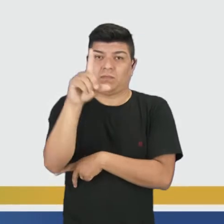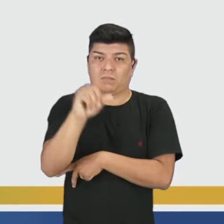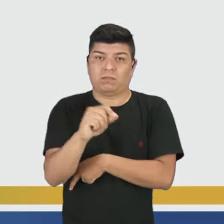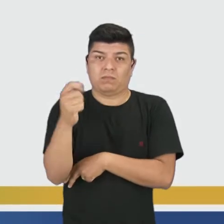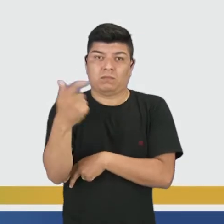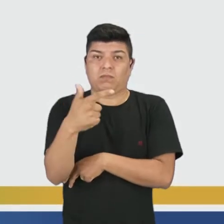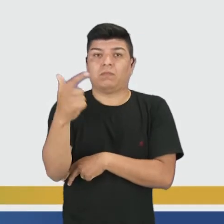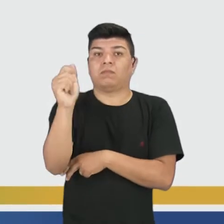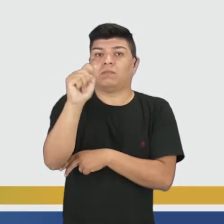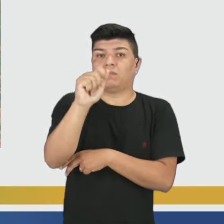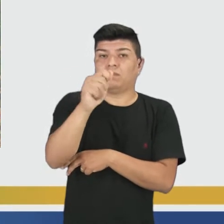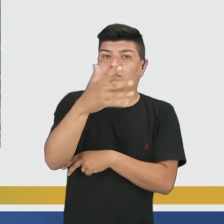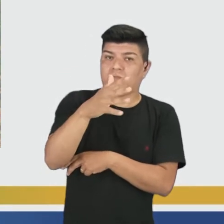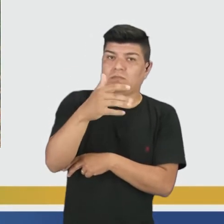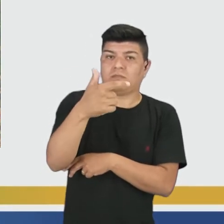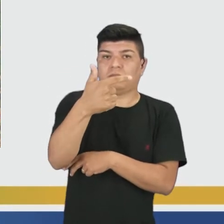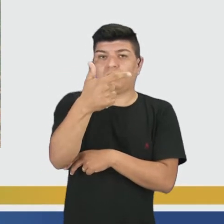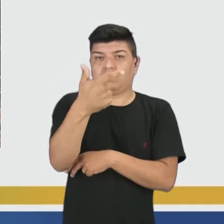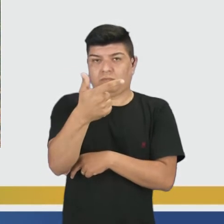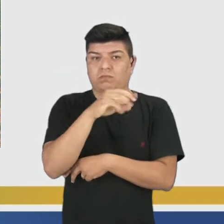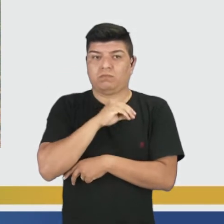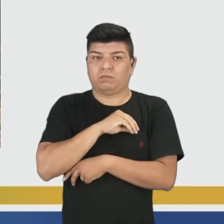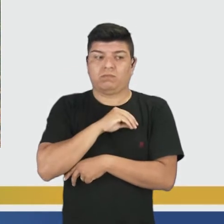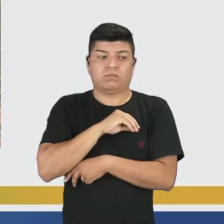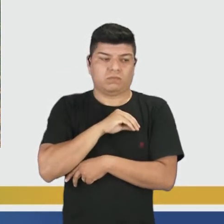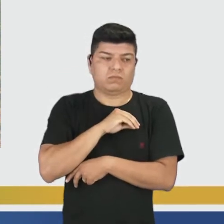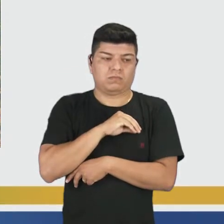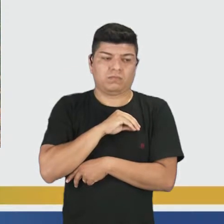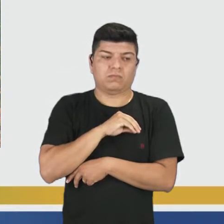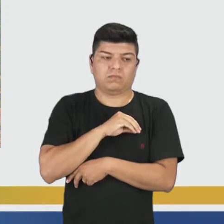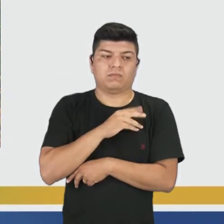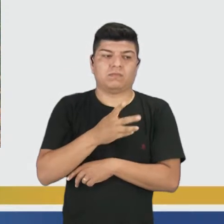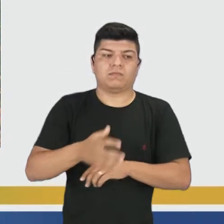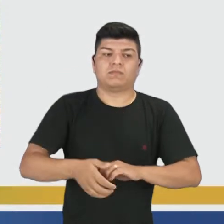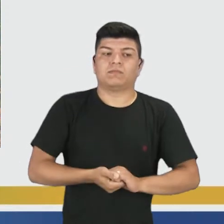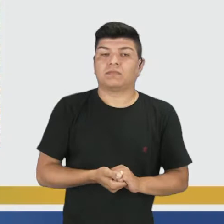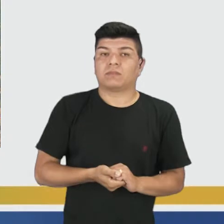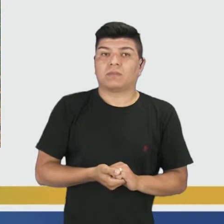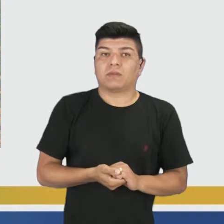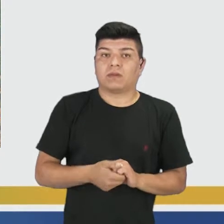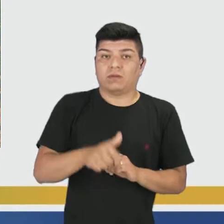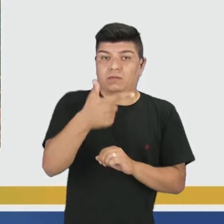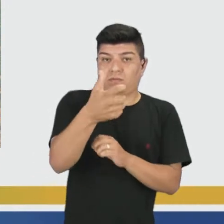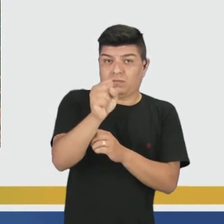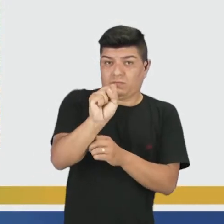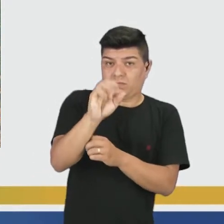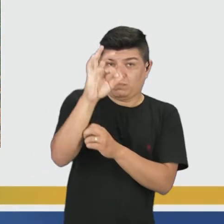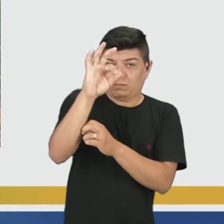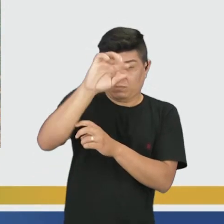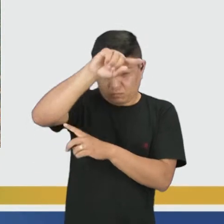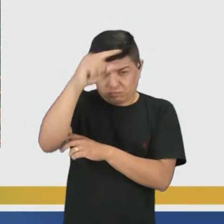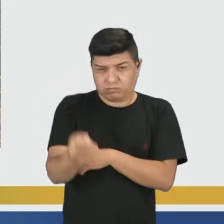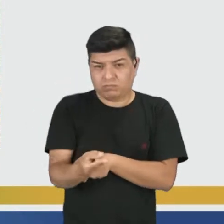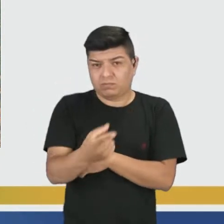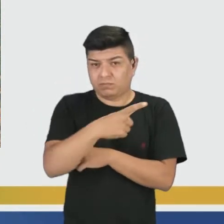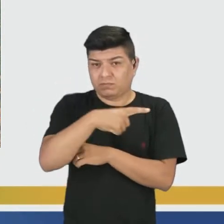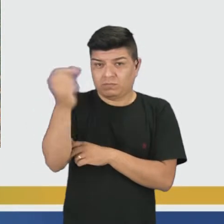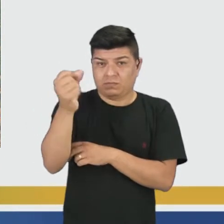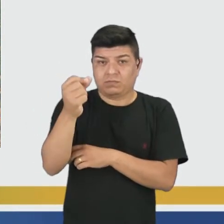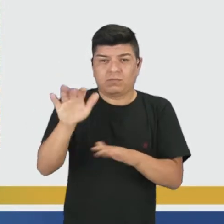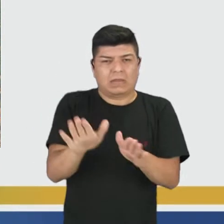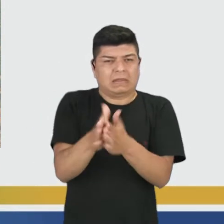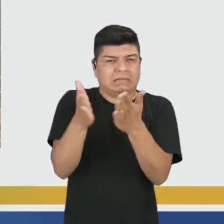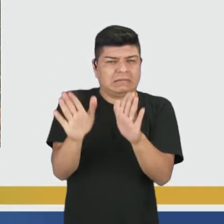a 2 salários mínimos. Nos últimos anos, 28 milhões de brasileiros saíram da